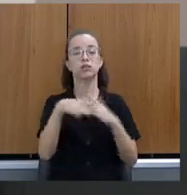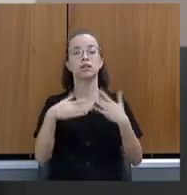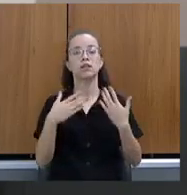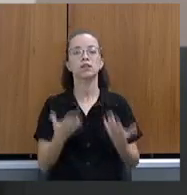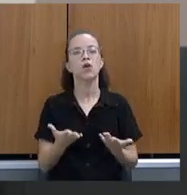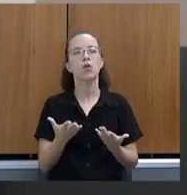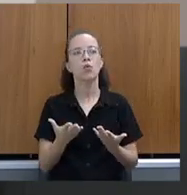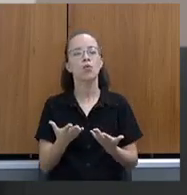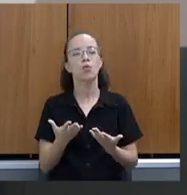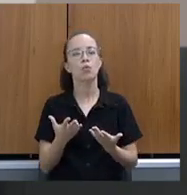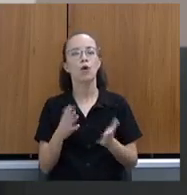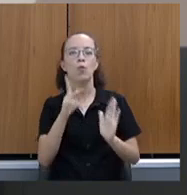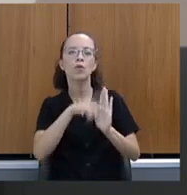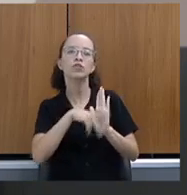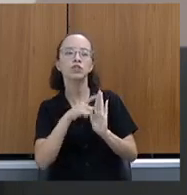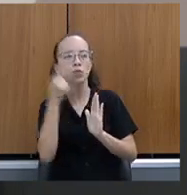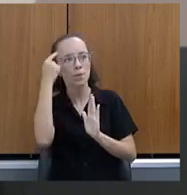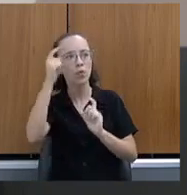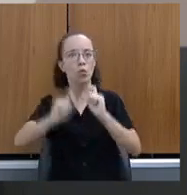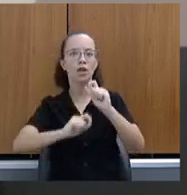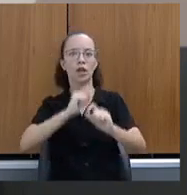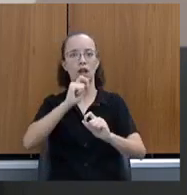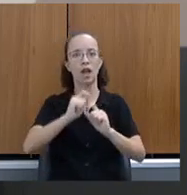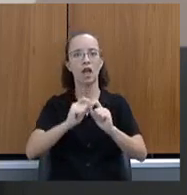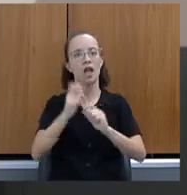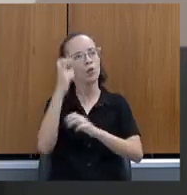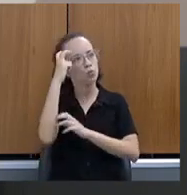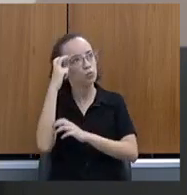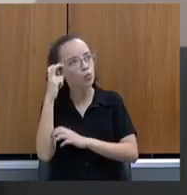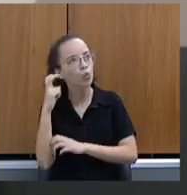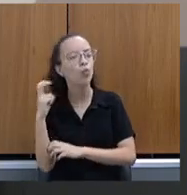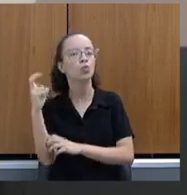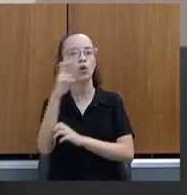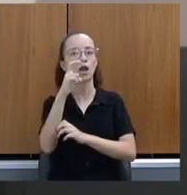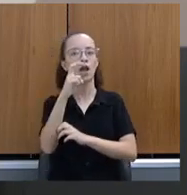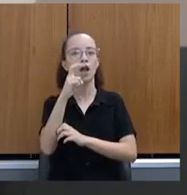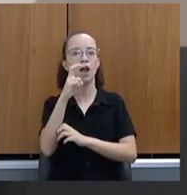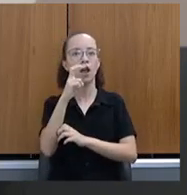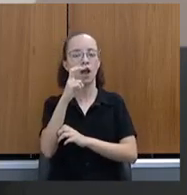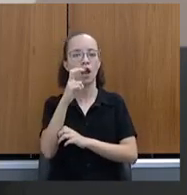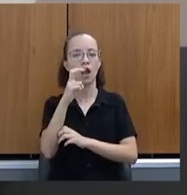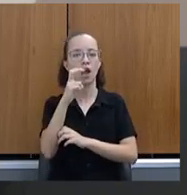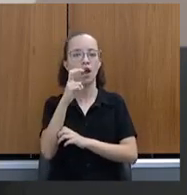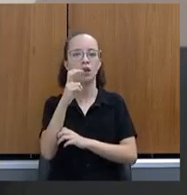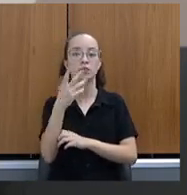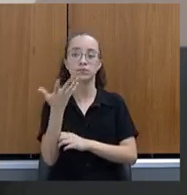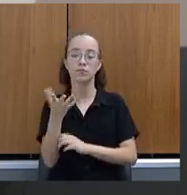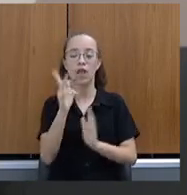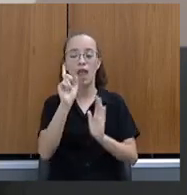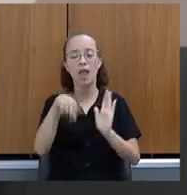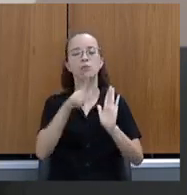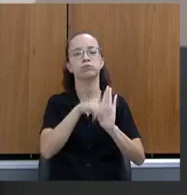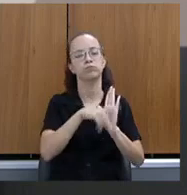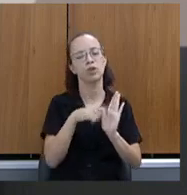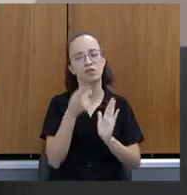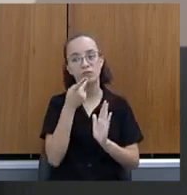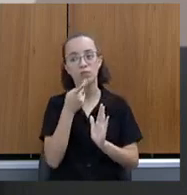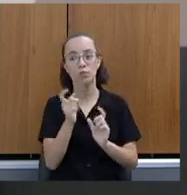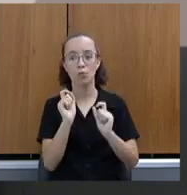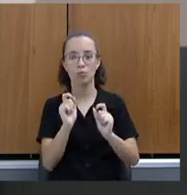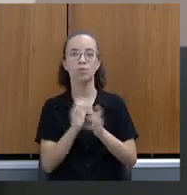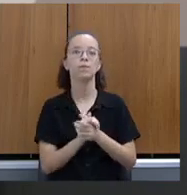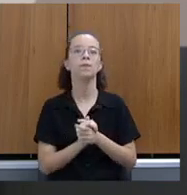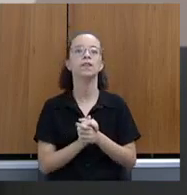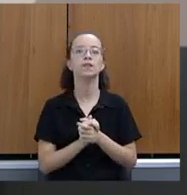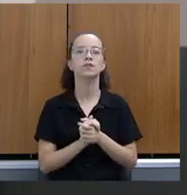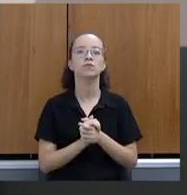de que a cultura popular e tradicional os povos originários são projetos o que eu quero dizer com isso é que o Congado